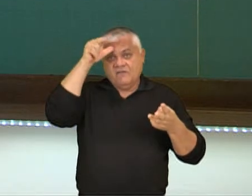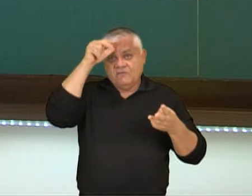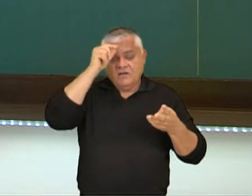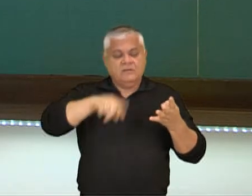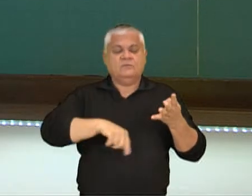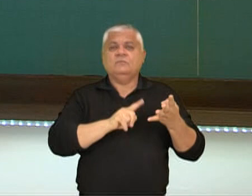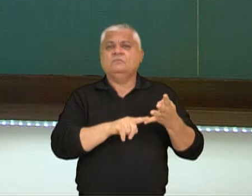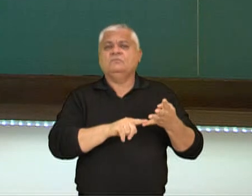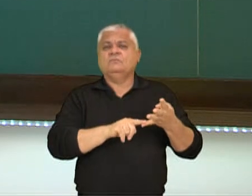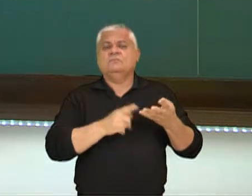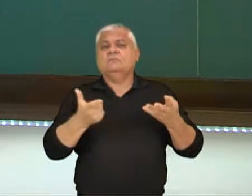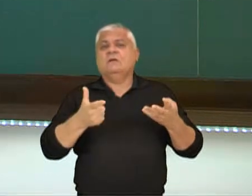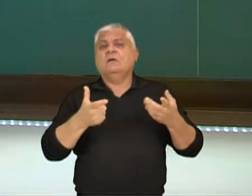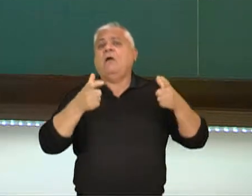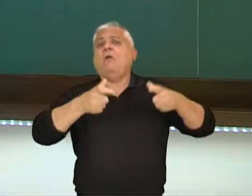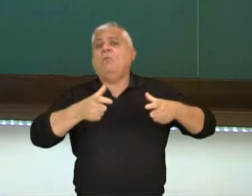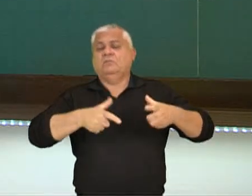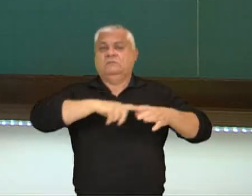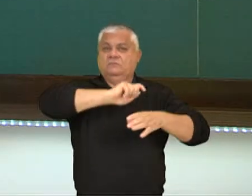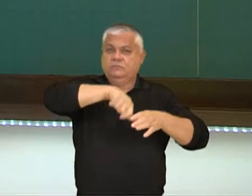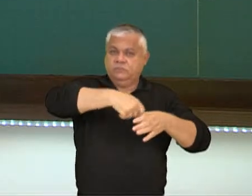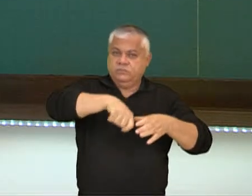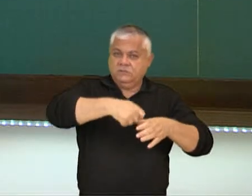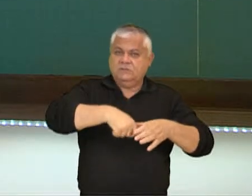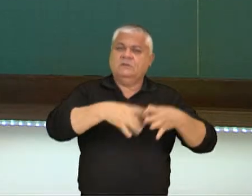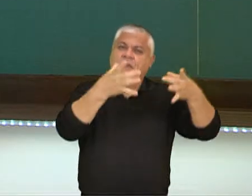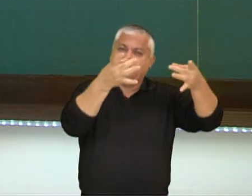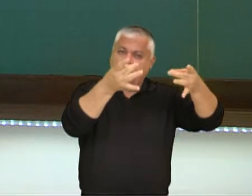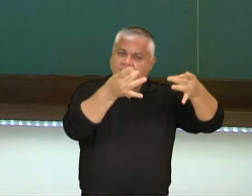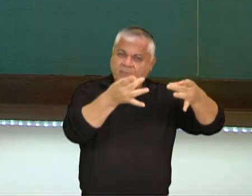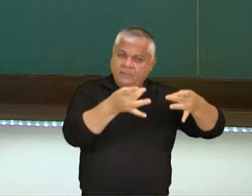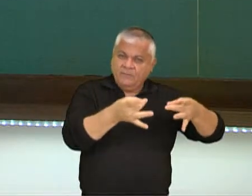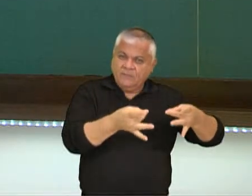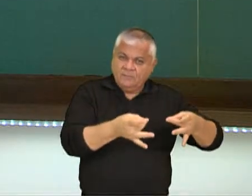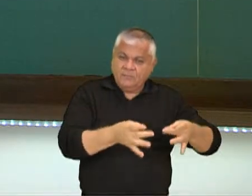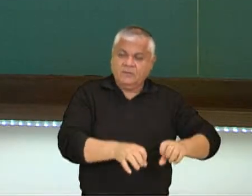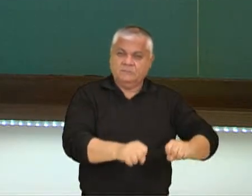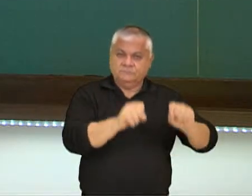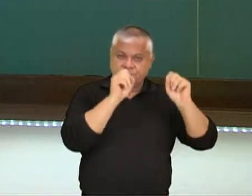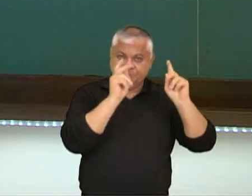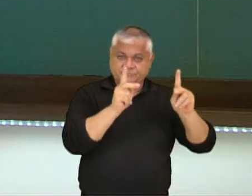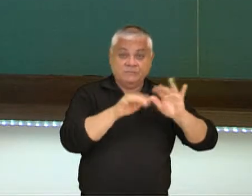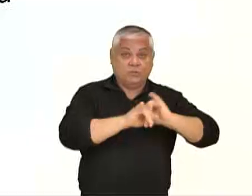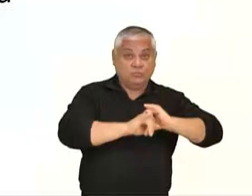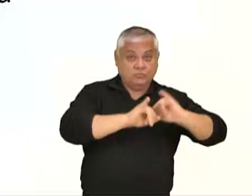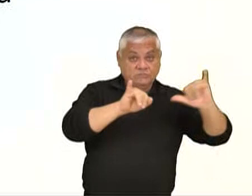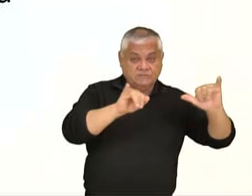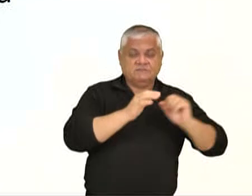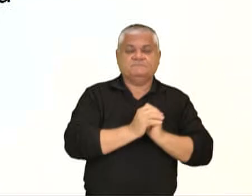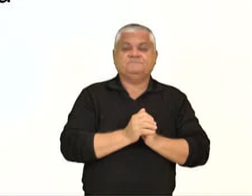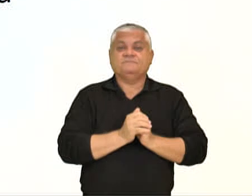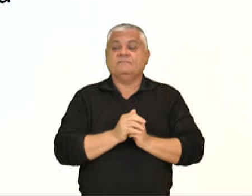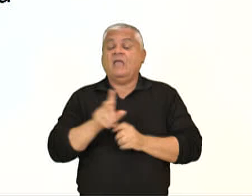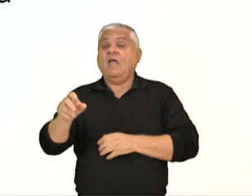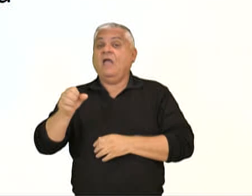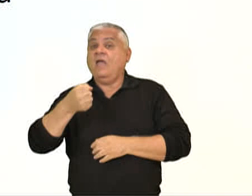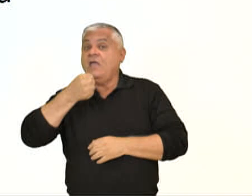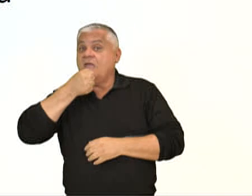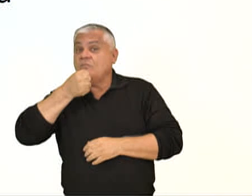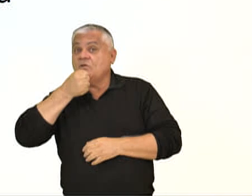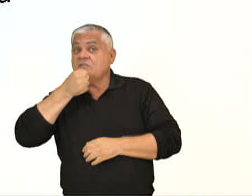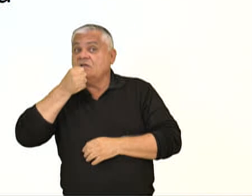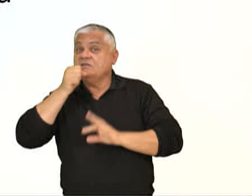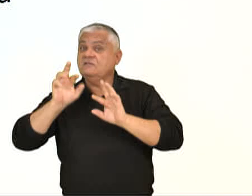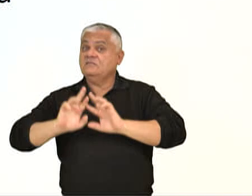acidentalmente, né, de um barranco. Enfim, nós temos as informações básicas de uma notícia. Já a reportagem, ela começa a